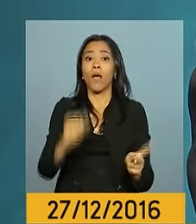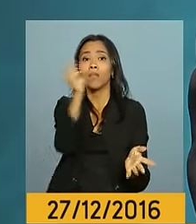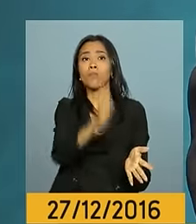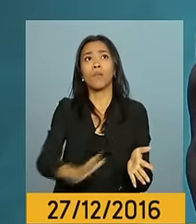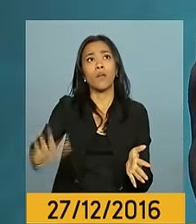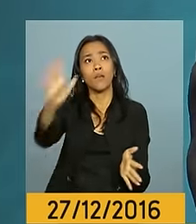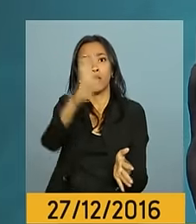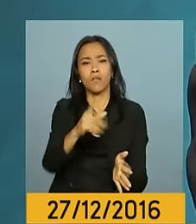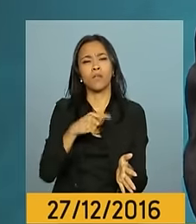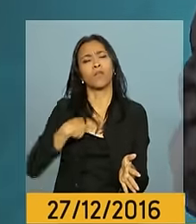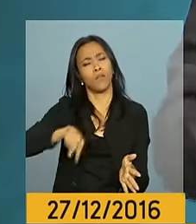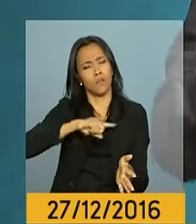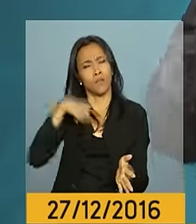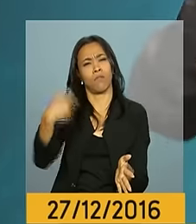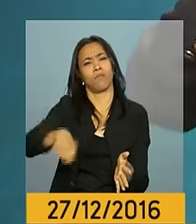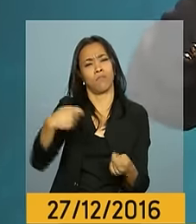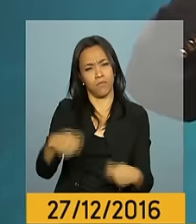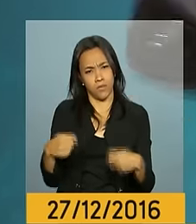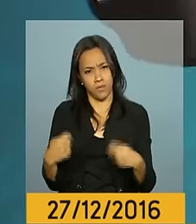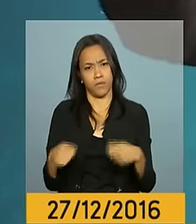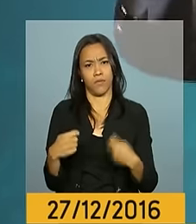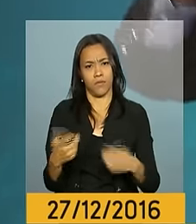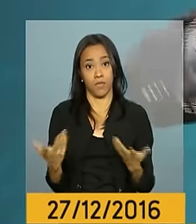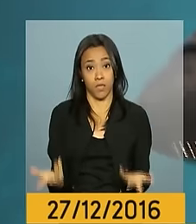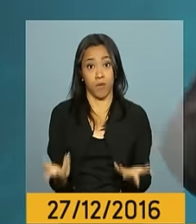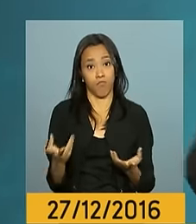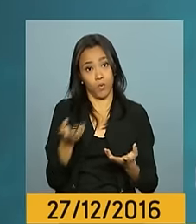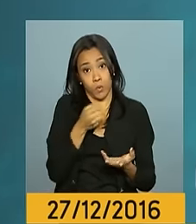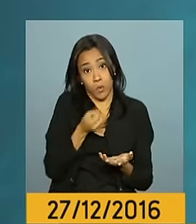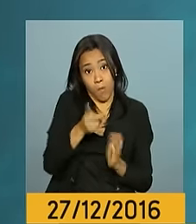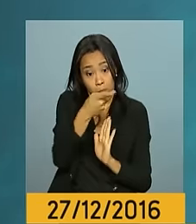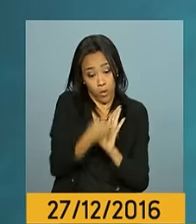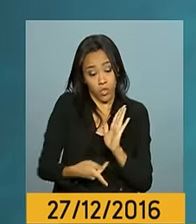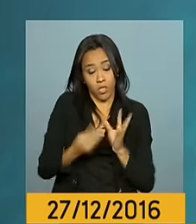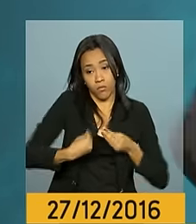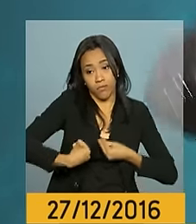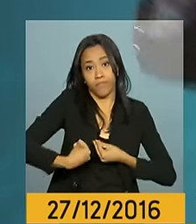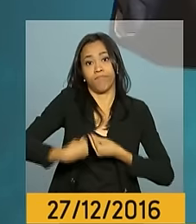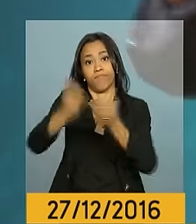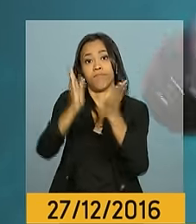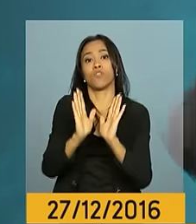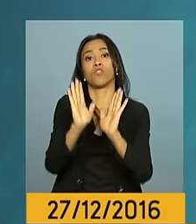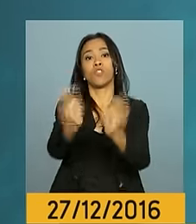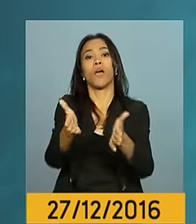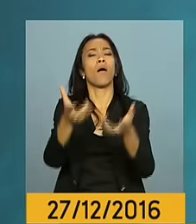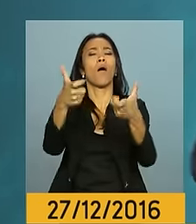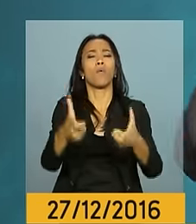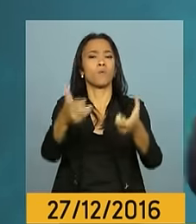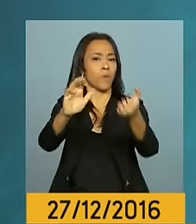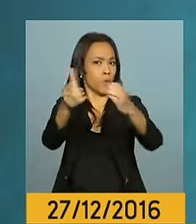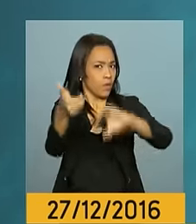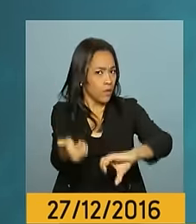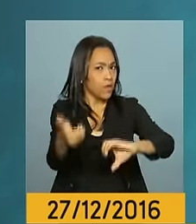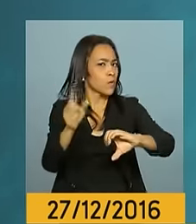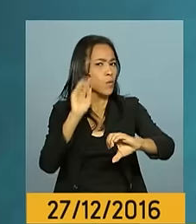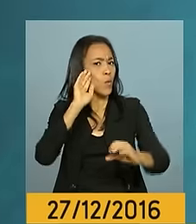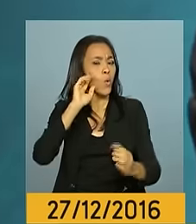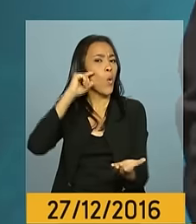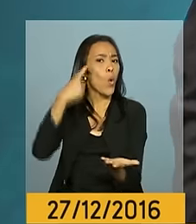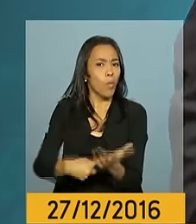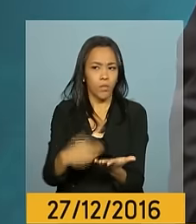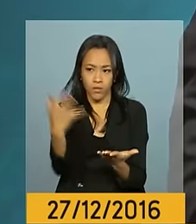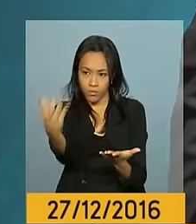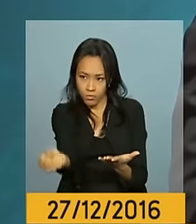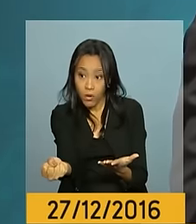nós precisamos no nosso país mandamos o projeto de modernização para o Congresso Nacional com acordo